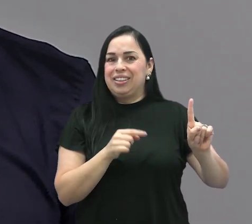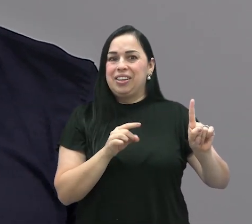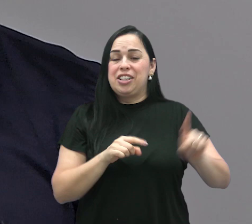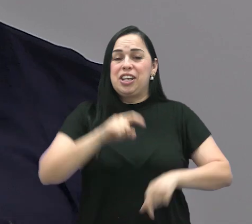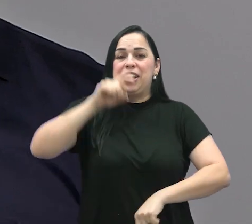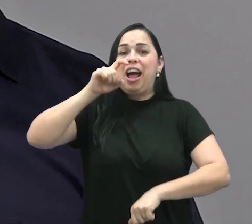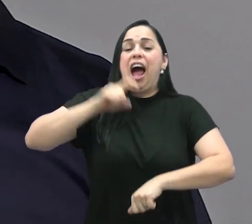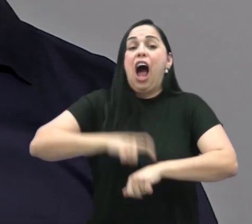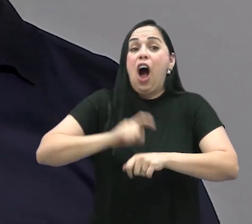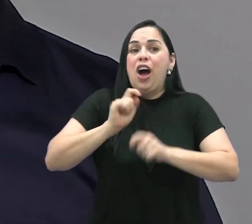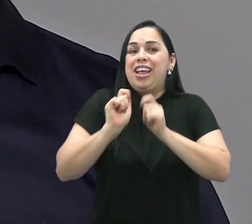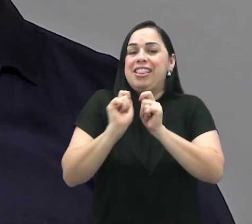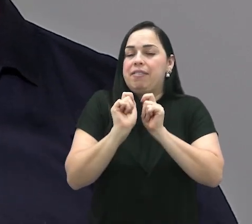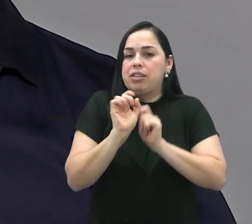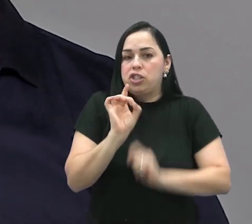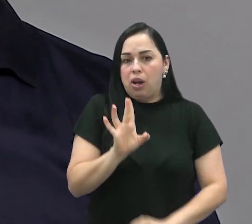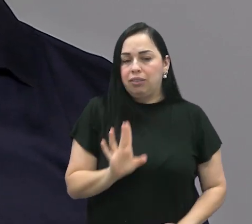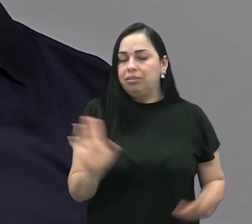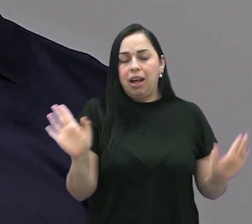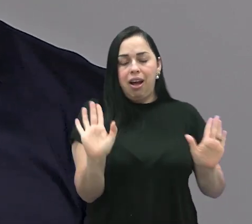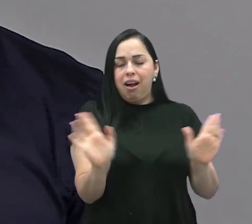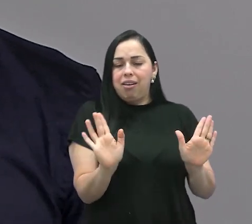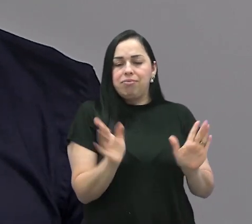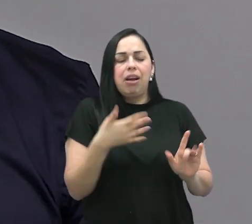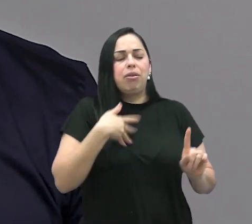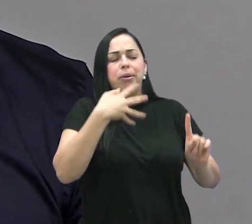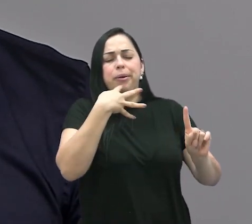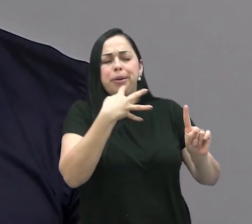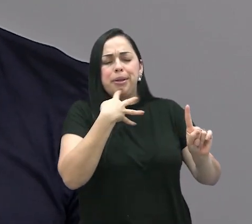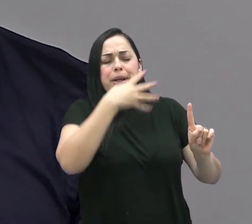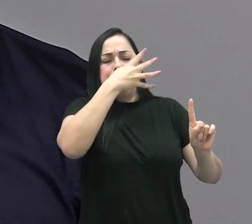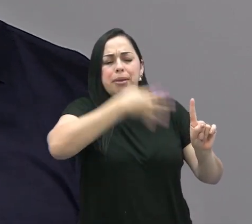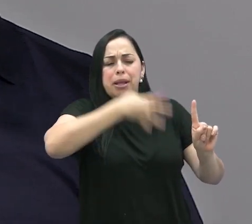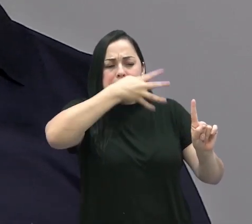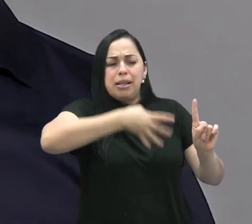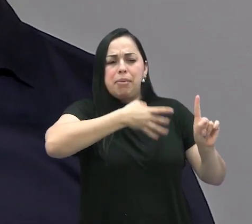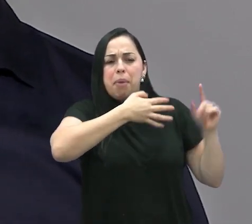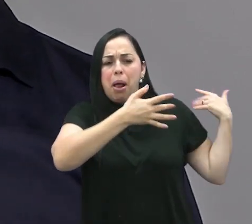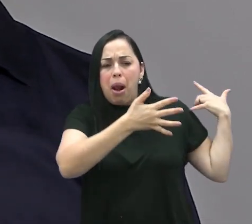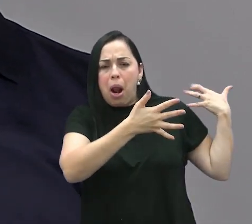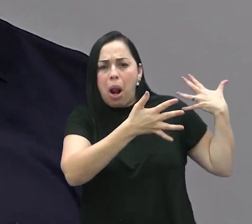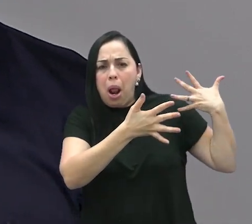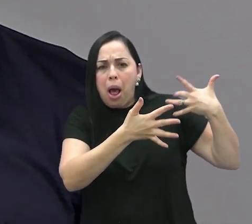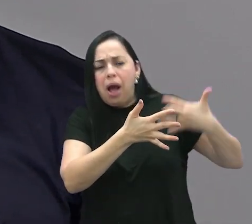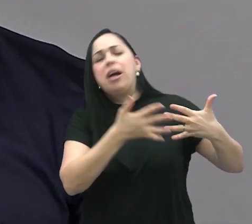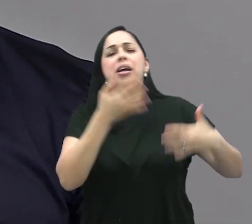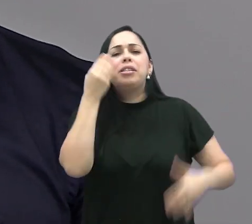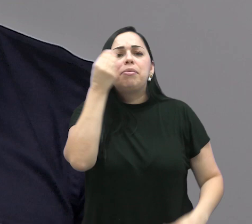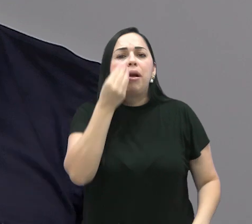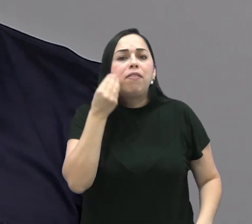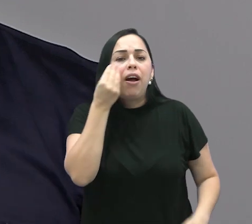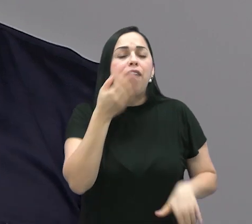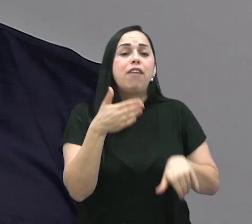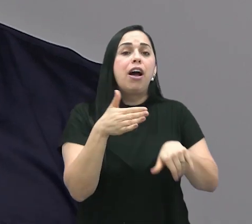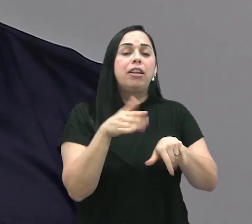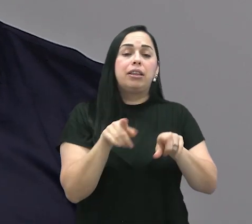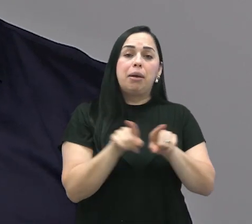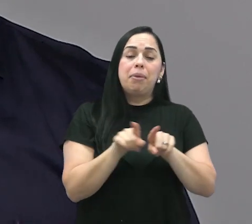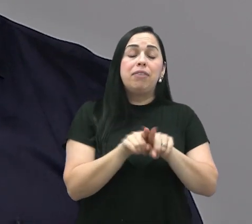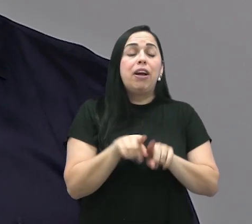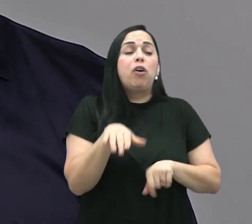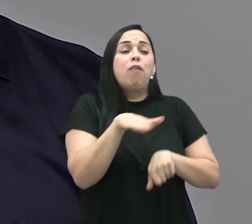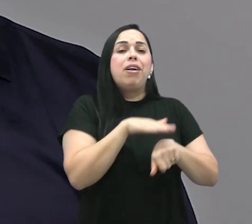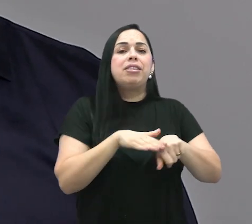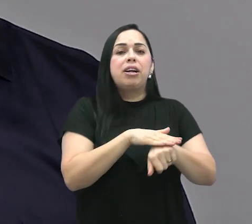antes. Então, não vai ser só uma simples entrevista, vai conhecer a jornada desse jovem, porque daí a empresa vai poder